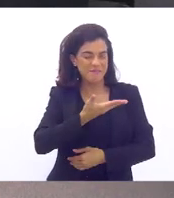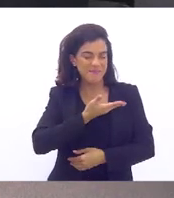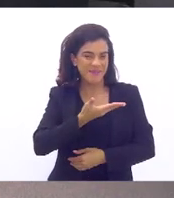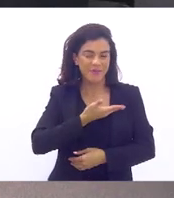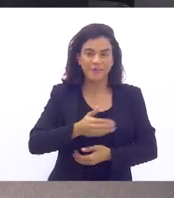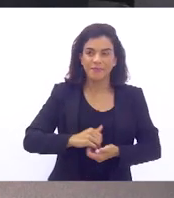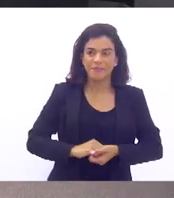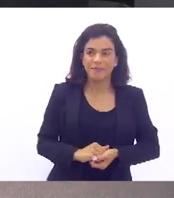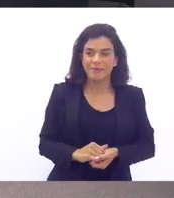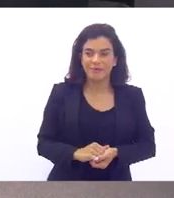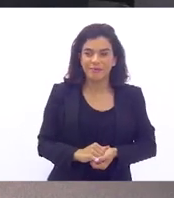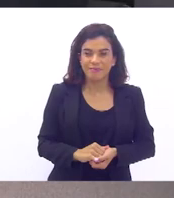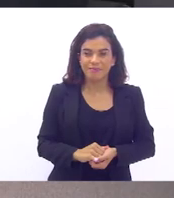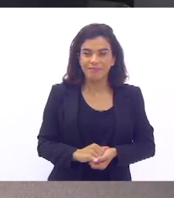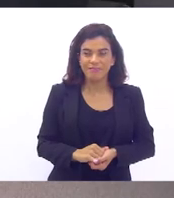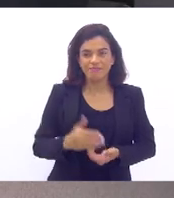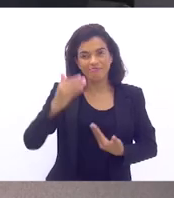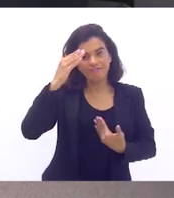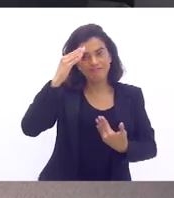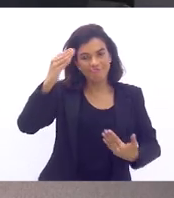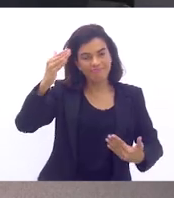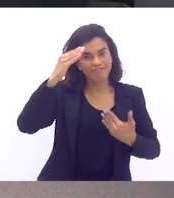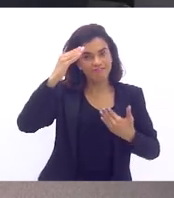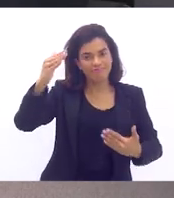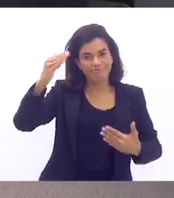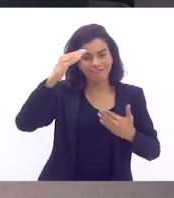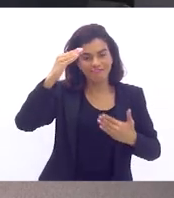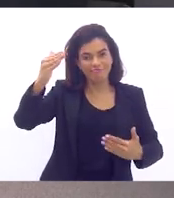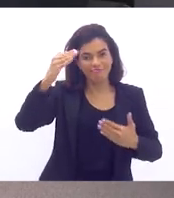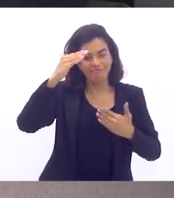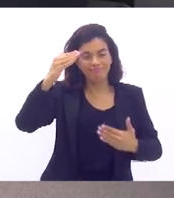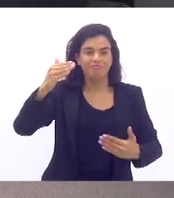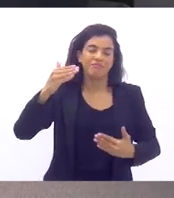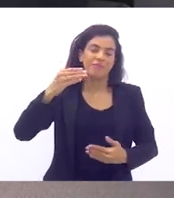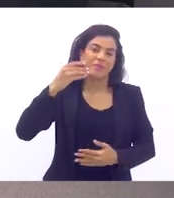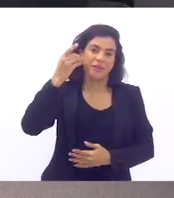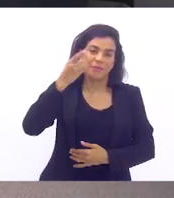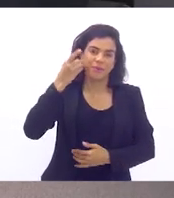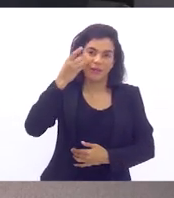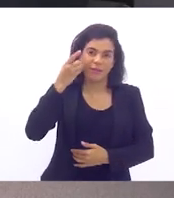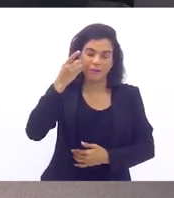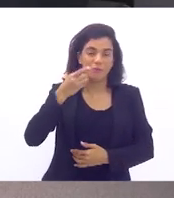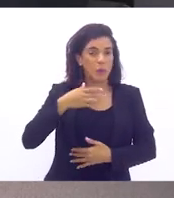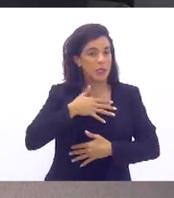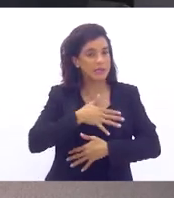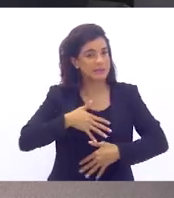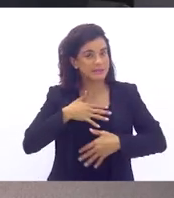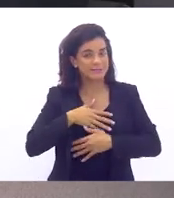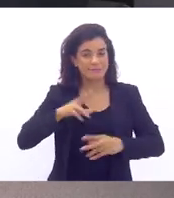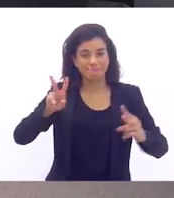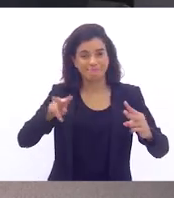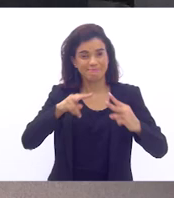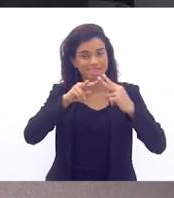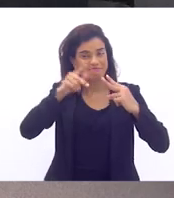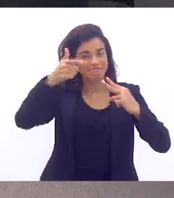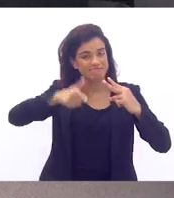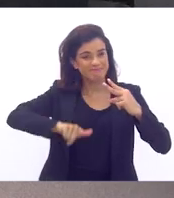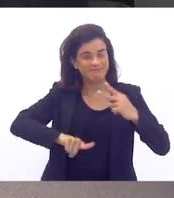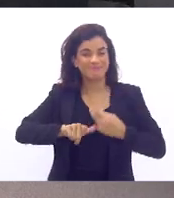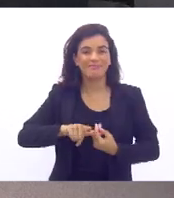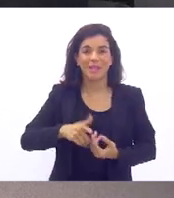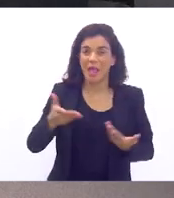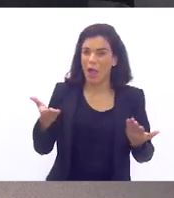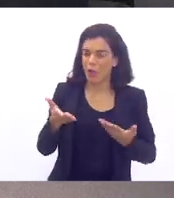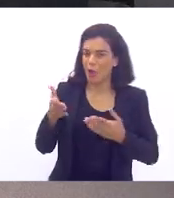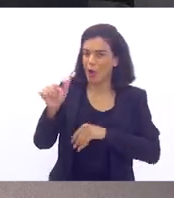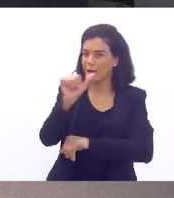irmão obrigado Nobre Deputado uma satisfação revê-lo e nessa posição